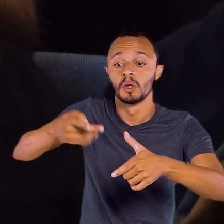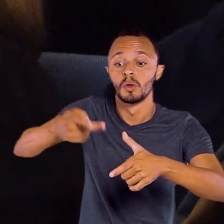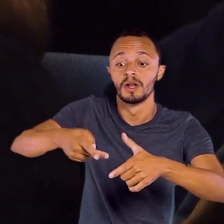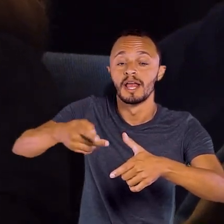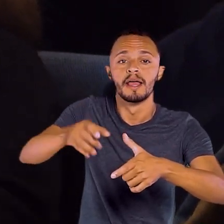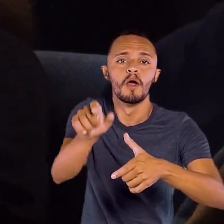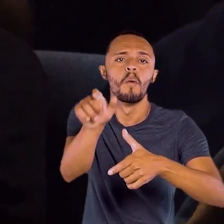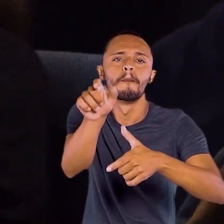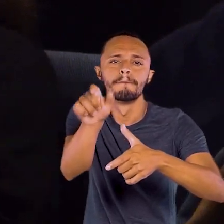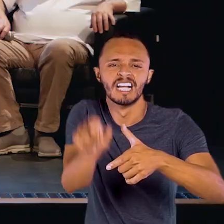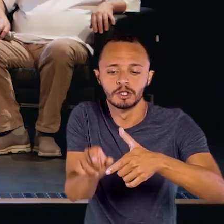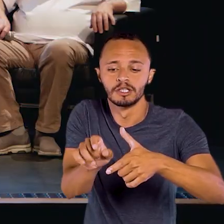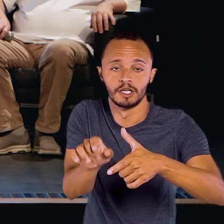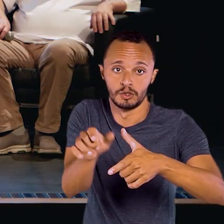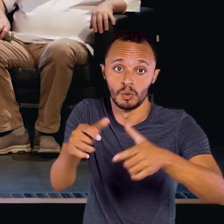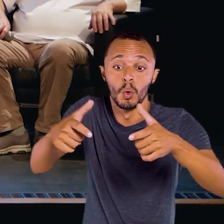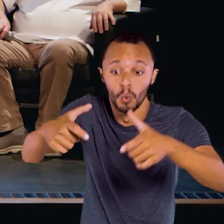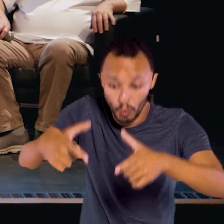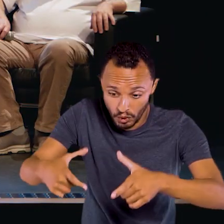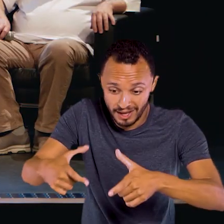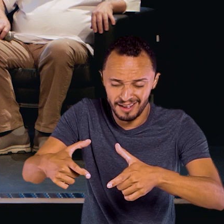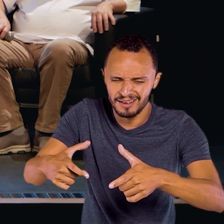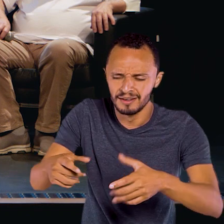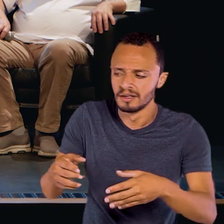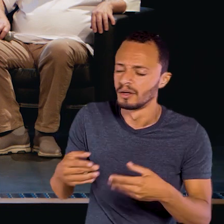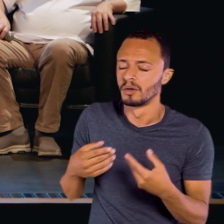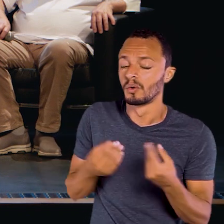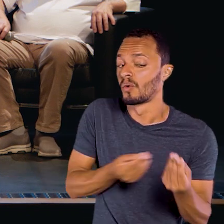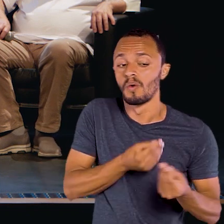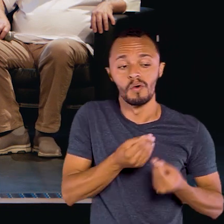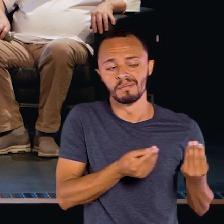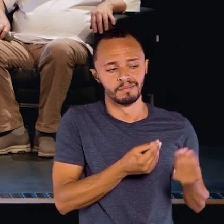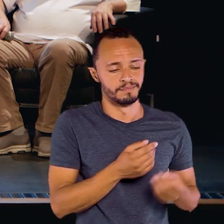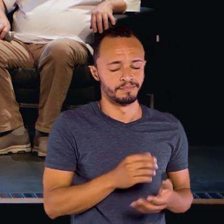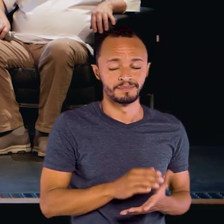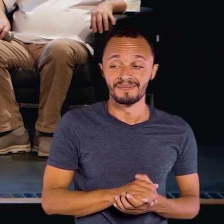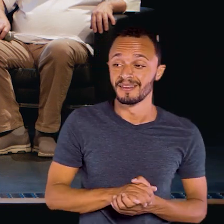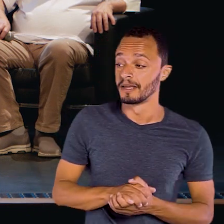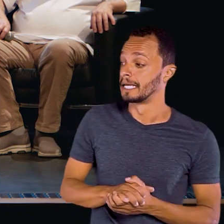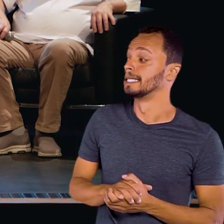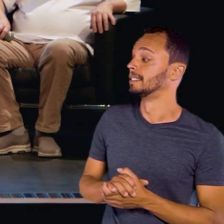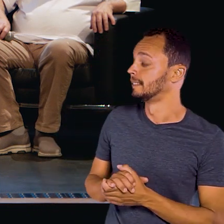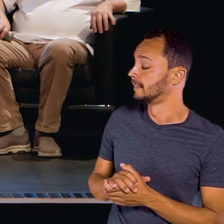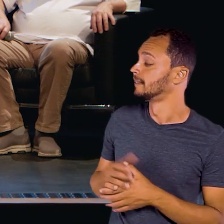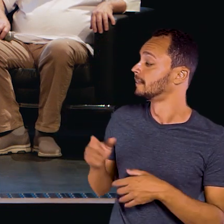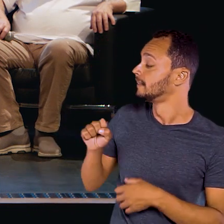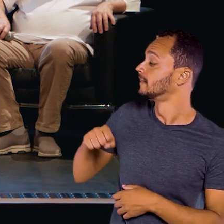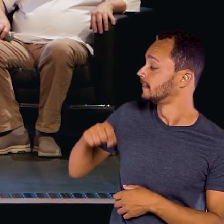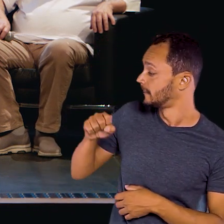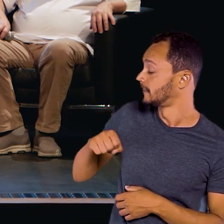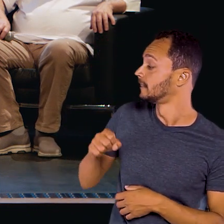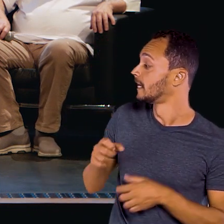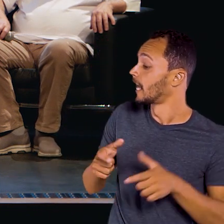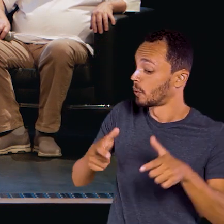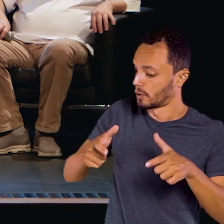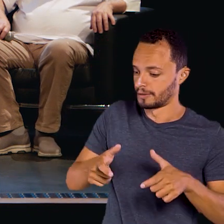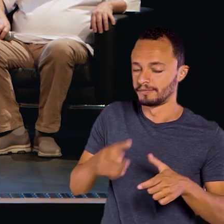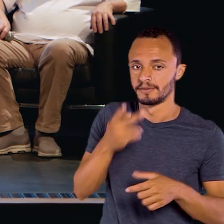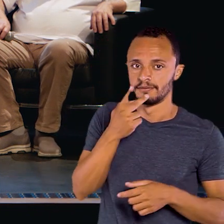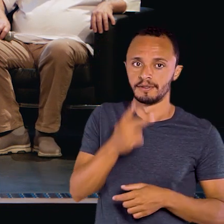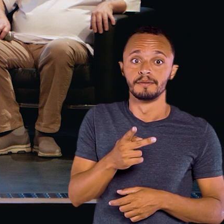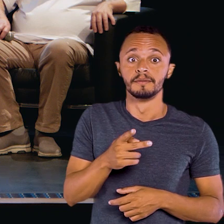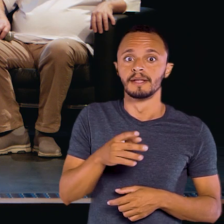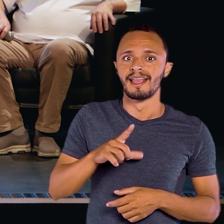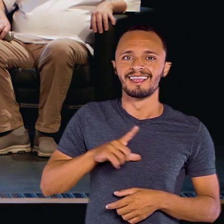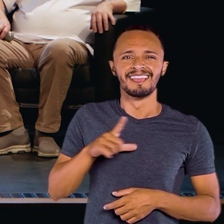personagem. Pois então, o espaço, né? Tem um ditado que diz, né, que as paredes têm ouvidos.